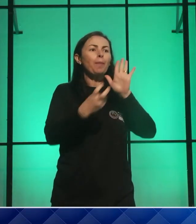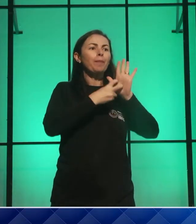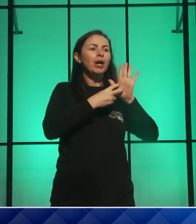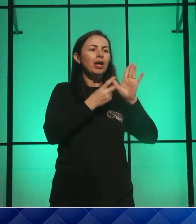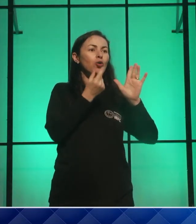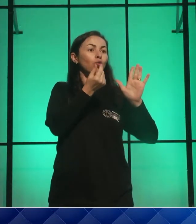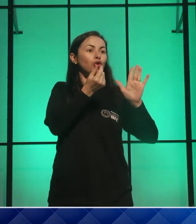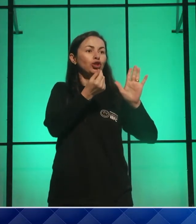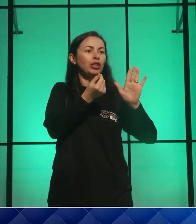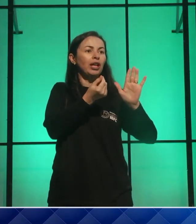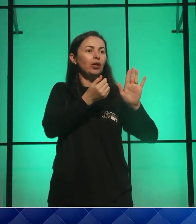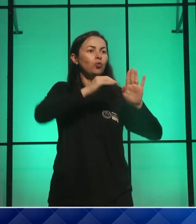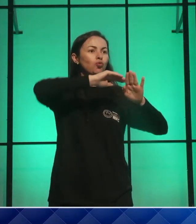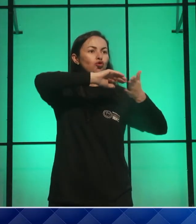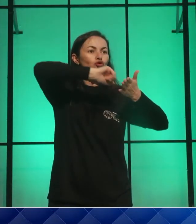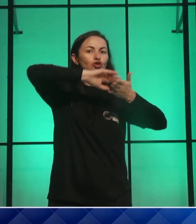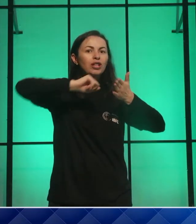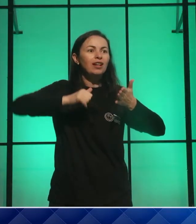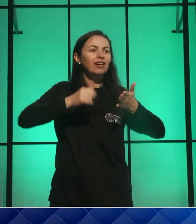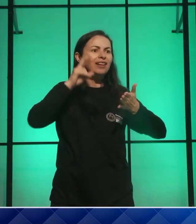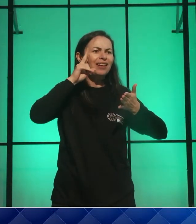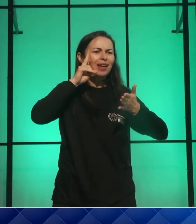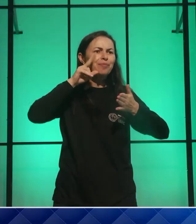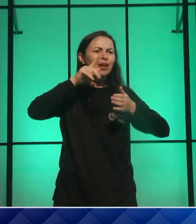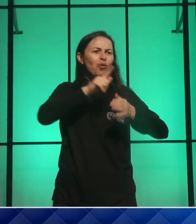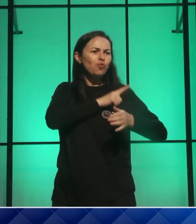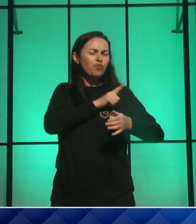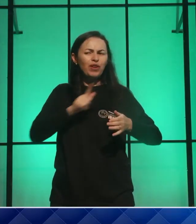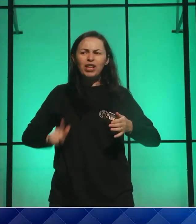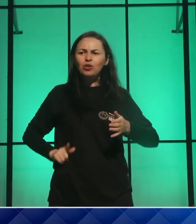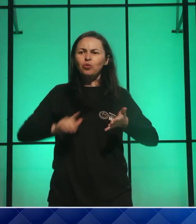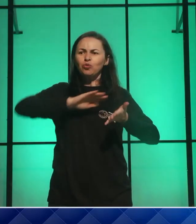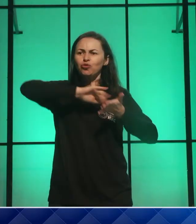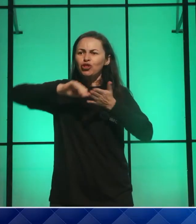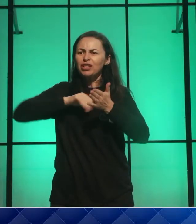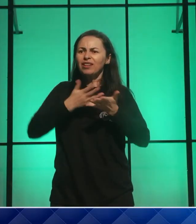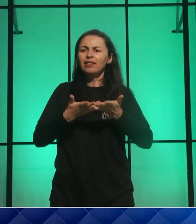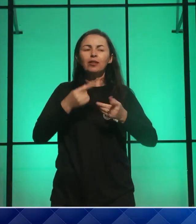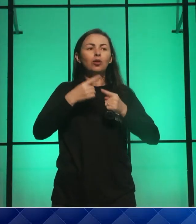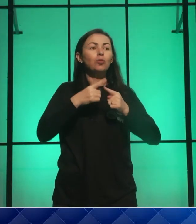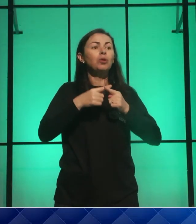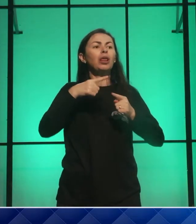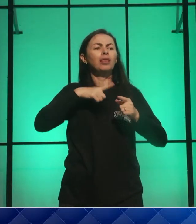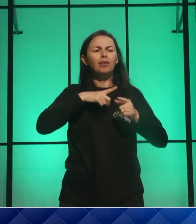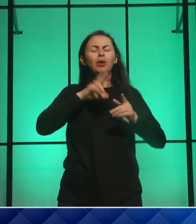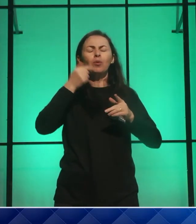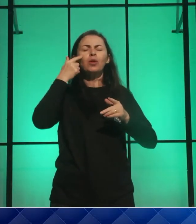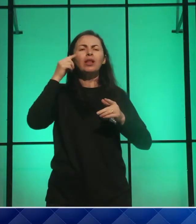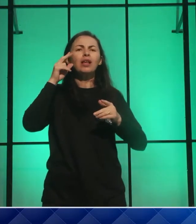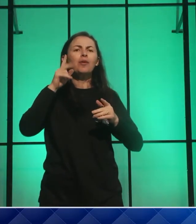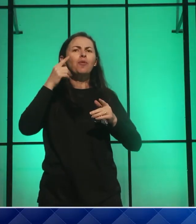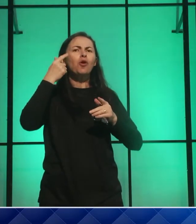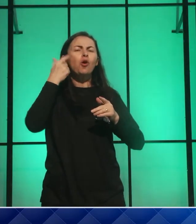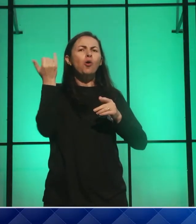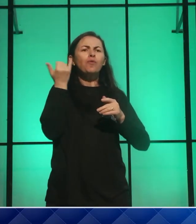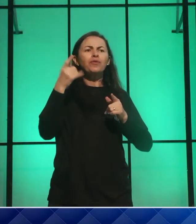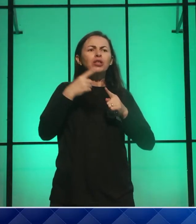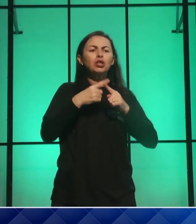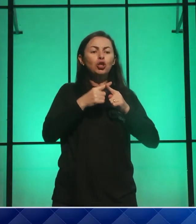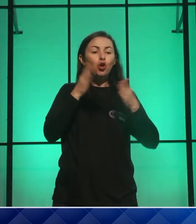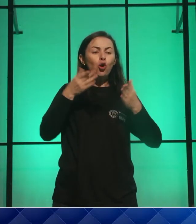a Zélia Cardoso falando, ministra da Economia do Fernando Collor, dizendo assim, a partir de hoje, você só vai poder